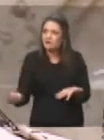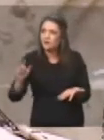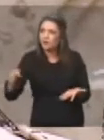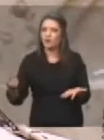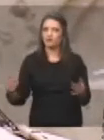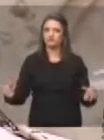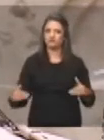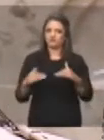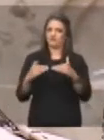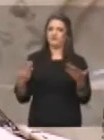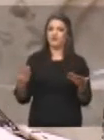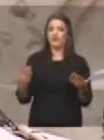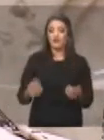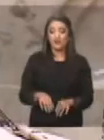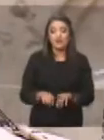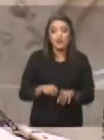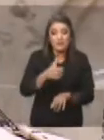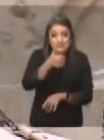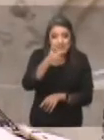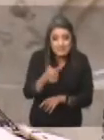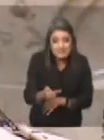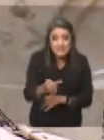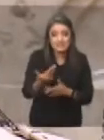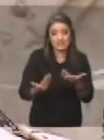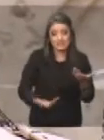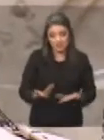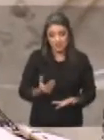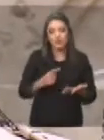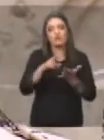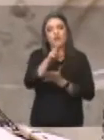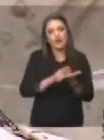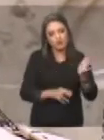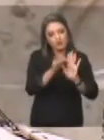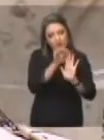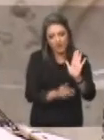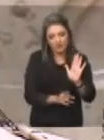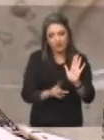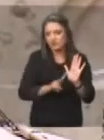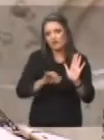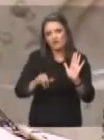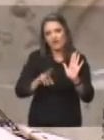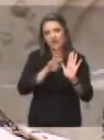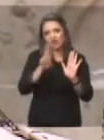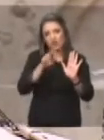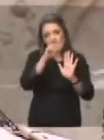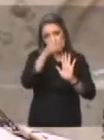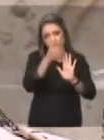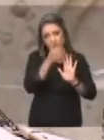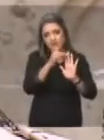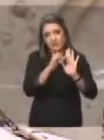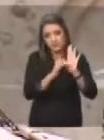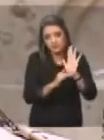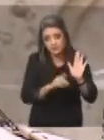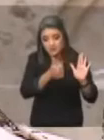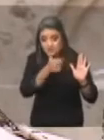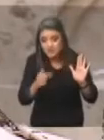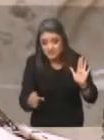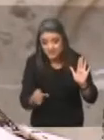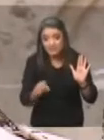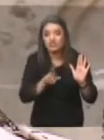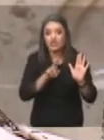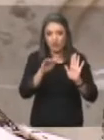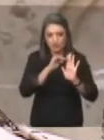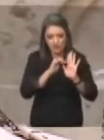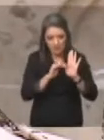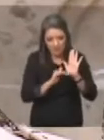nos referidos relatórios. Eu vou deixar de ler os 17 nomes, tá? Porque são realmente 17 nomes